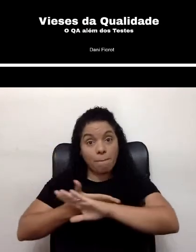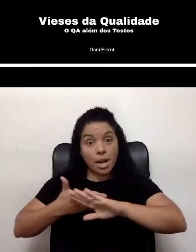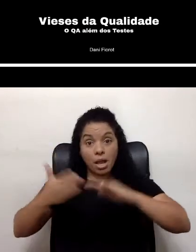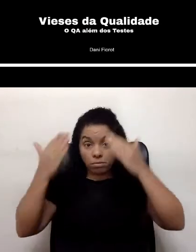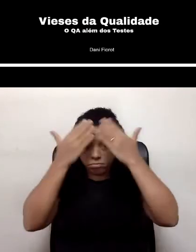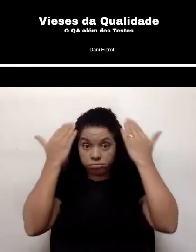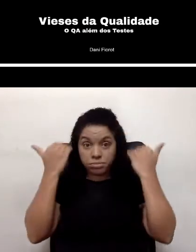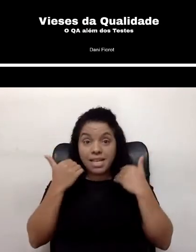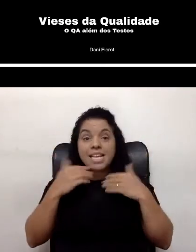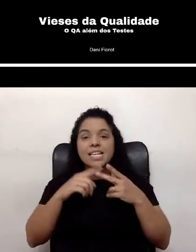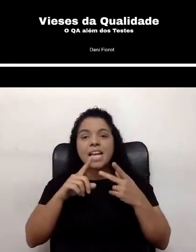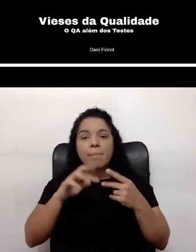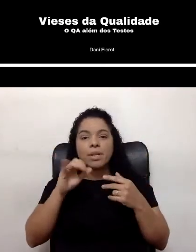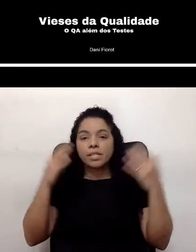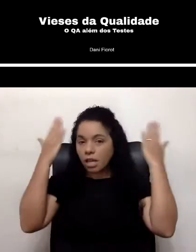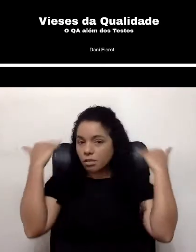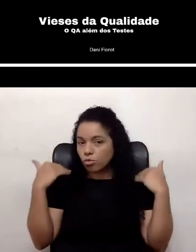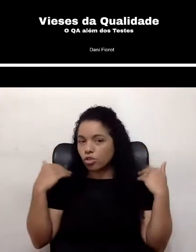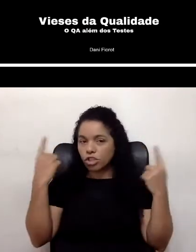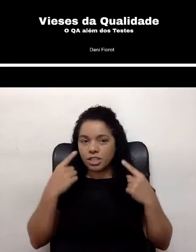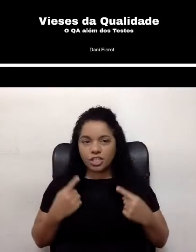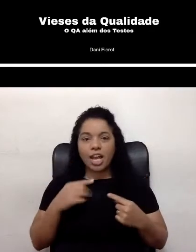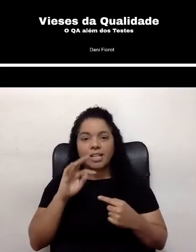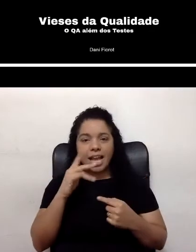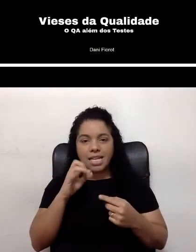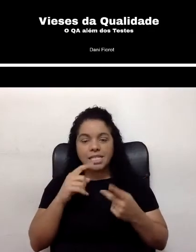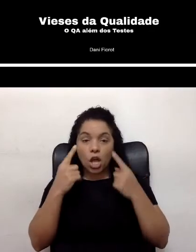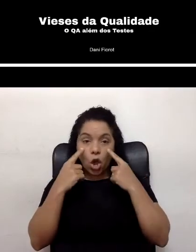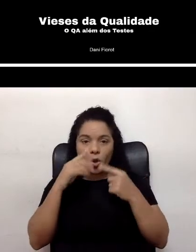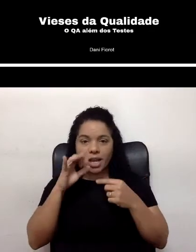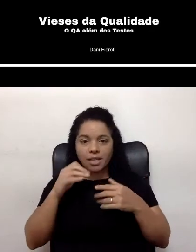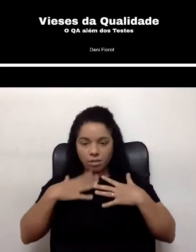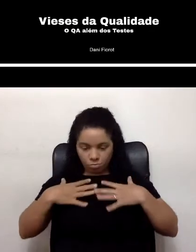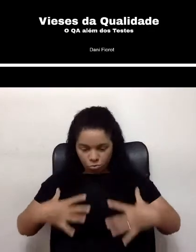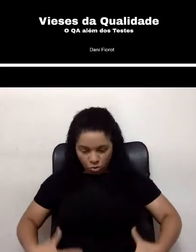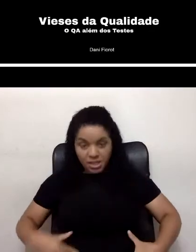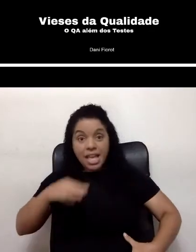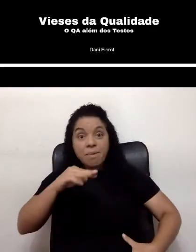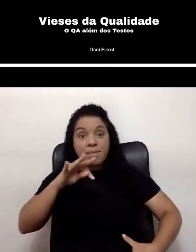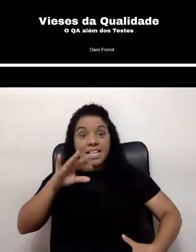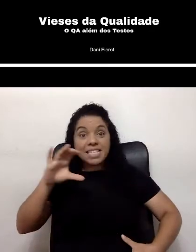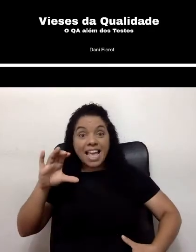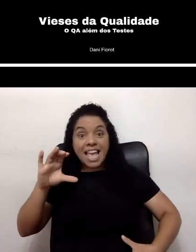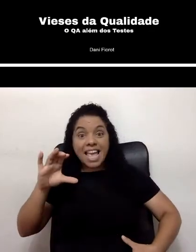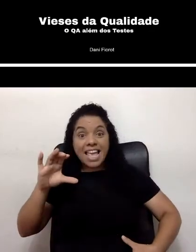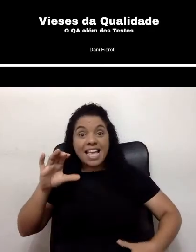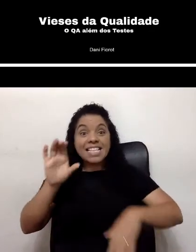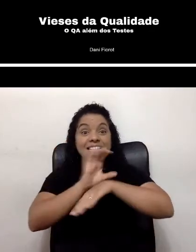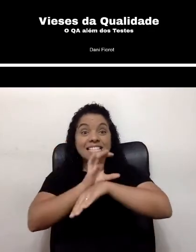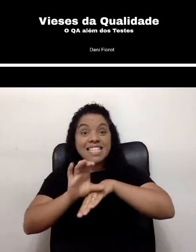olhos castanhos, cabelinho curtinho, cacheado. Hoje eu tô com a blusa do MTC